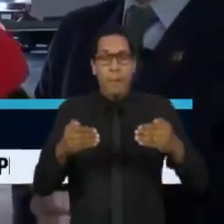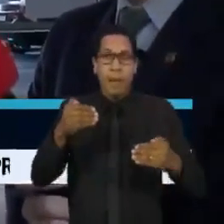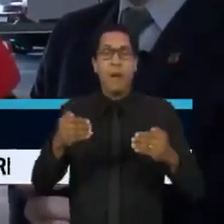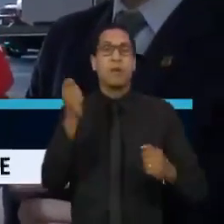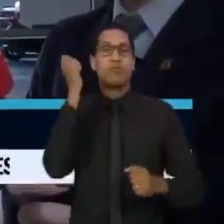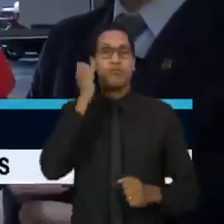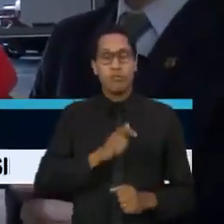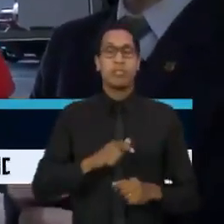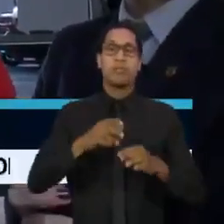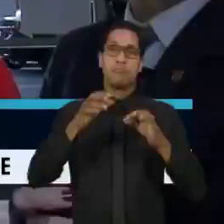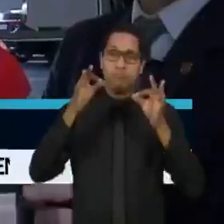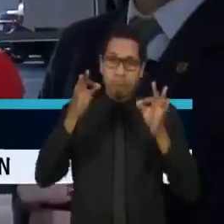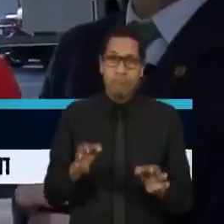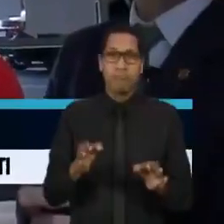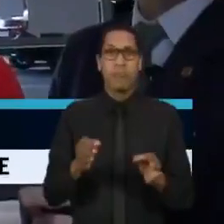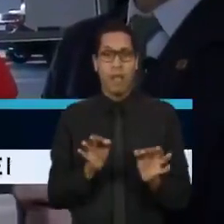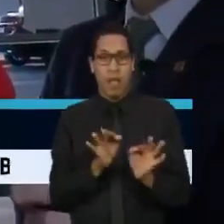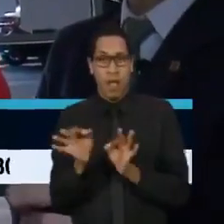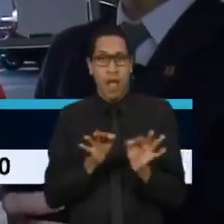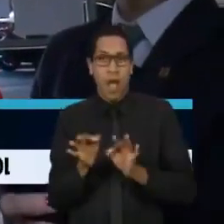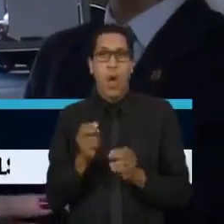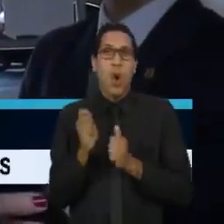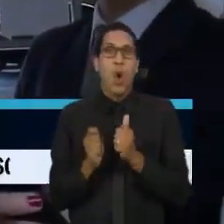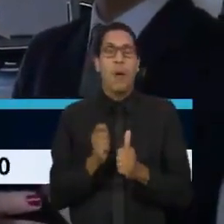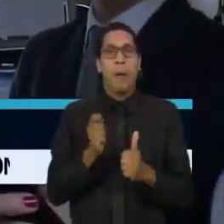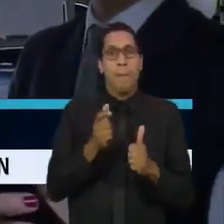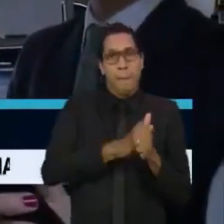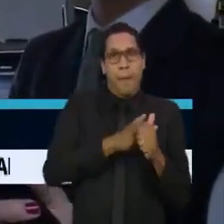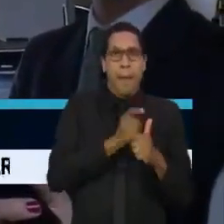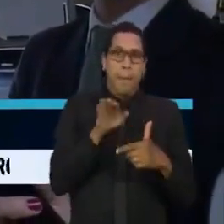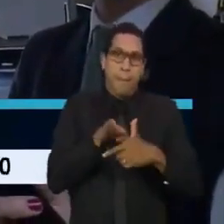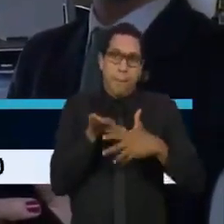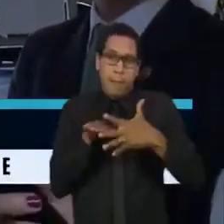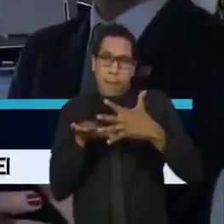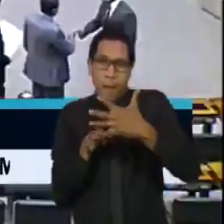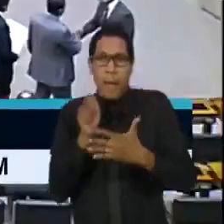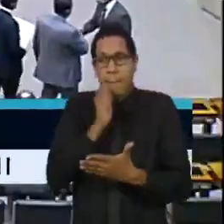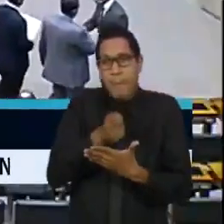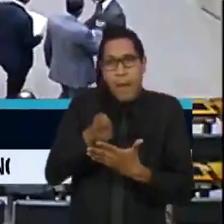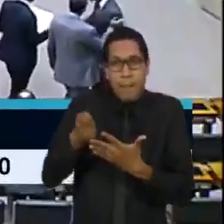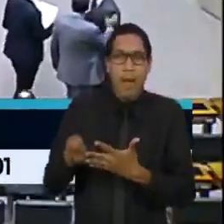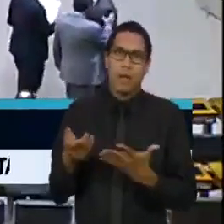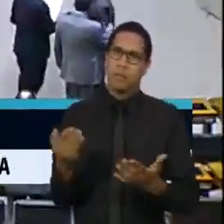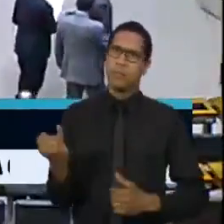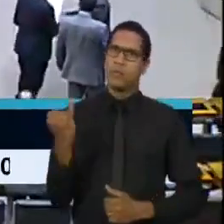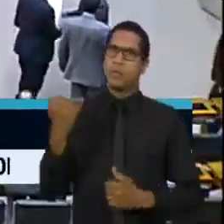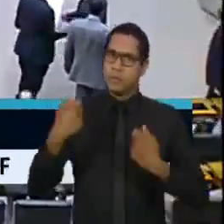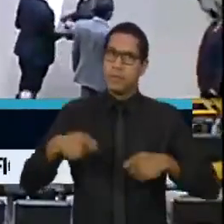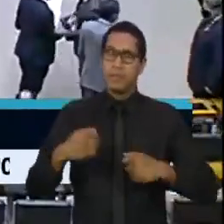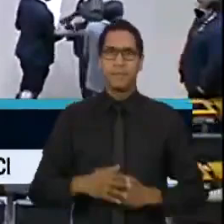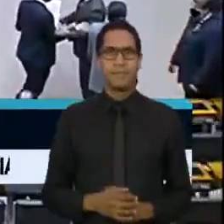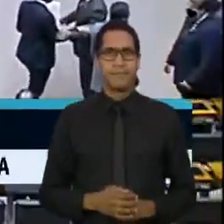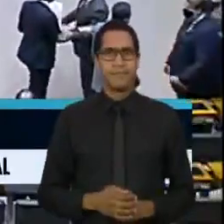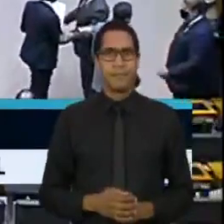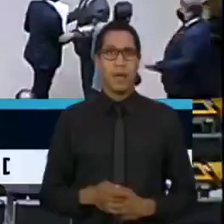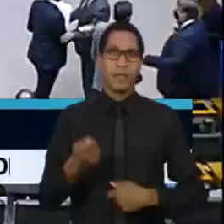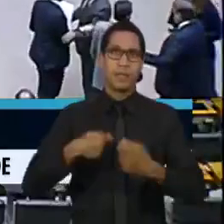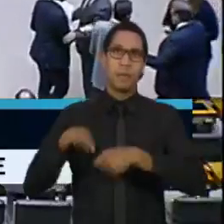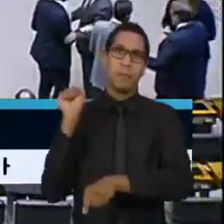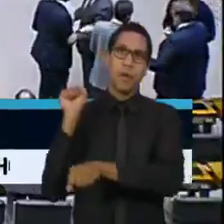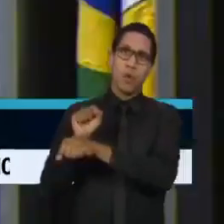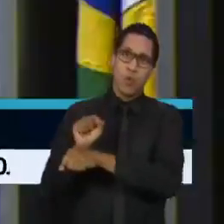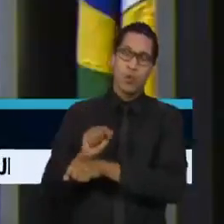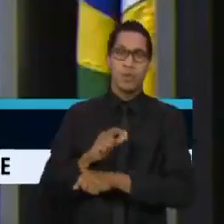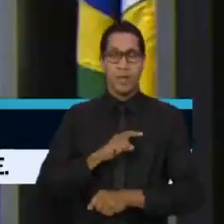com o Parlamento, regular essa questão dos precatórios, que eu reputo uma das mais importantes do Brasil hoje. Com as negociações suspensas, o vice-presidente